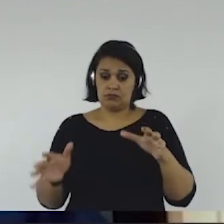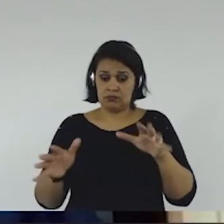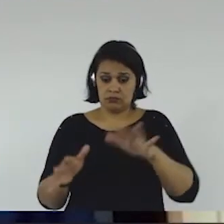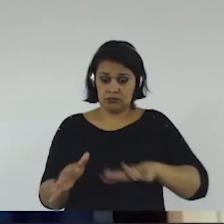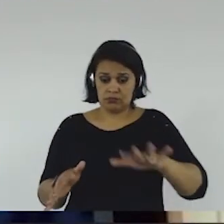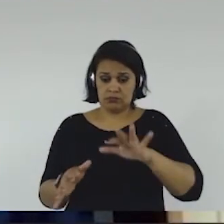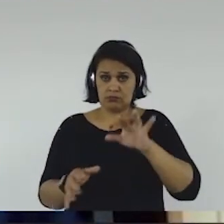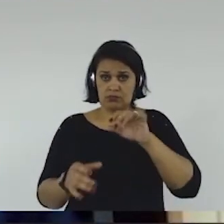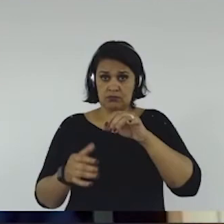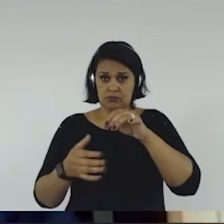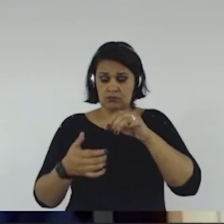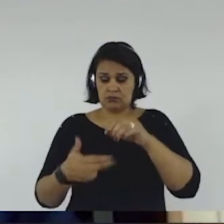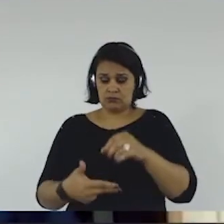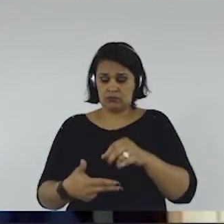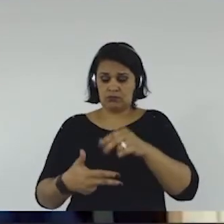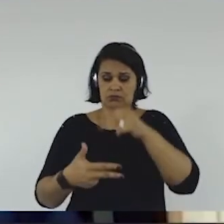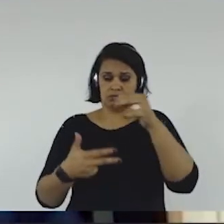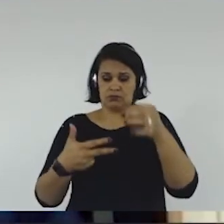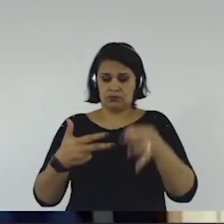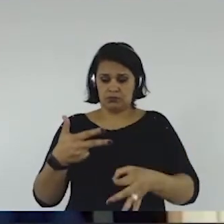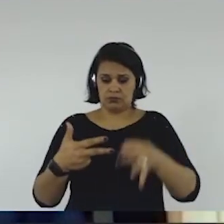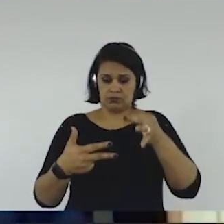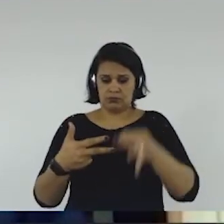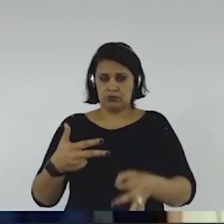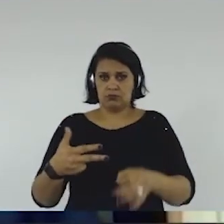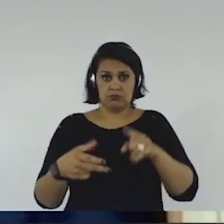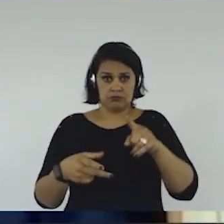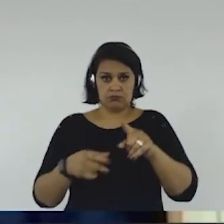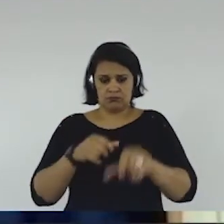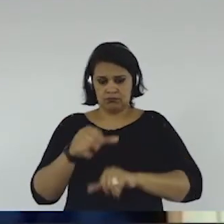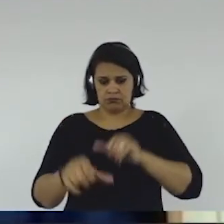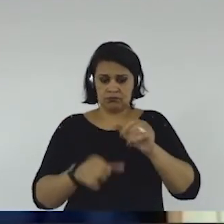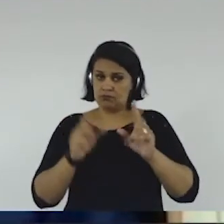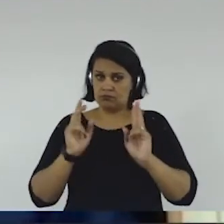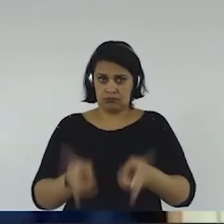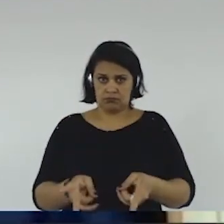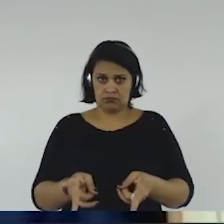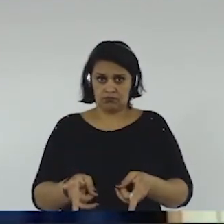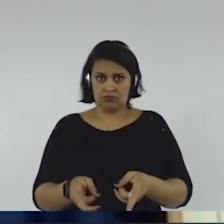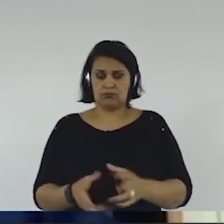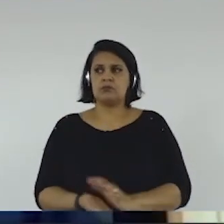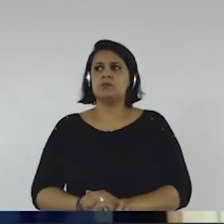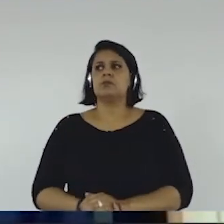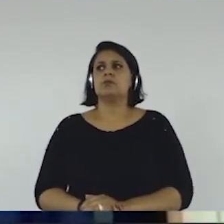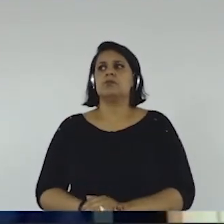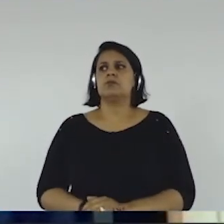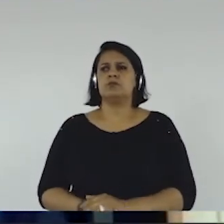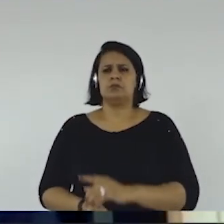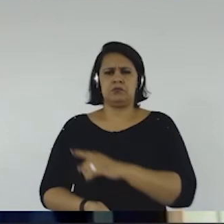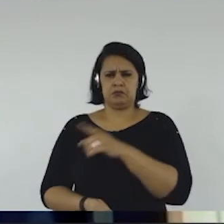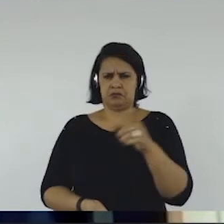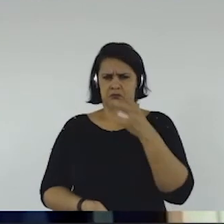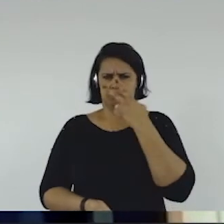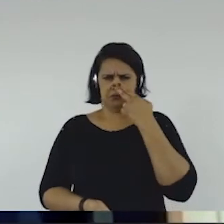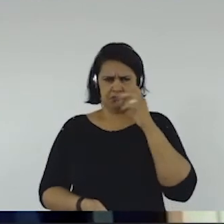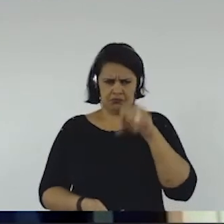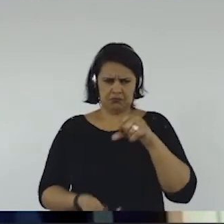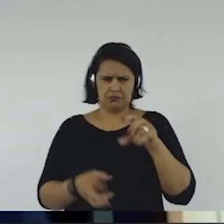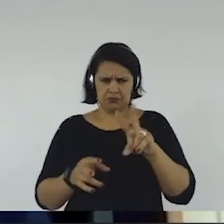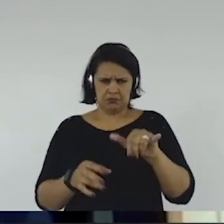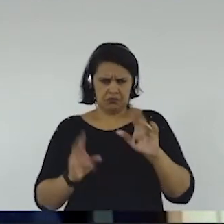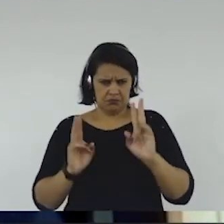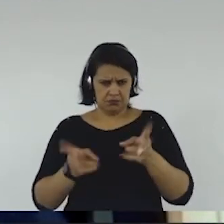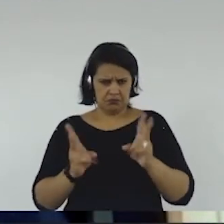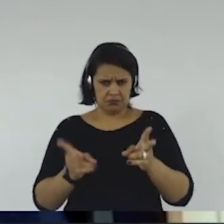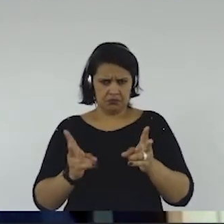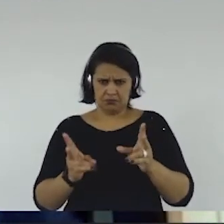Judiciário essa mudança vai ser também forçada. Na arbitragem, vocês entendem que isso também vai acontecer dessa maneira